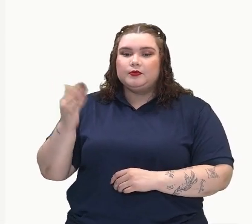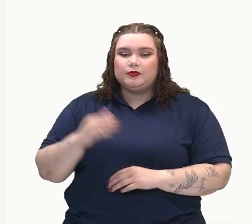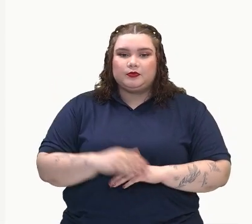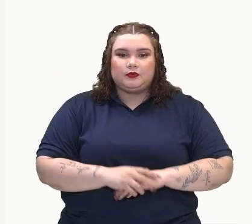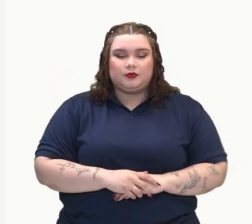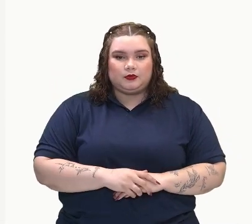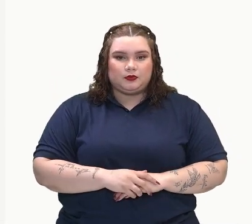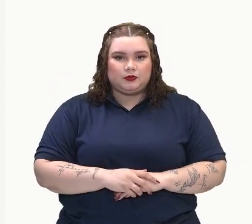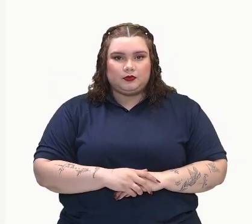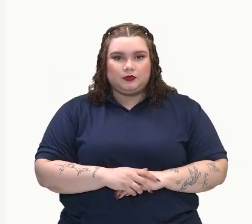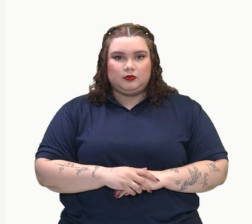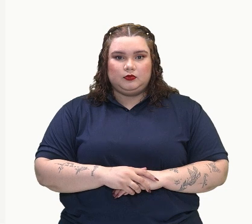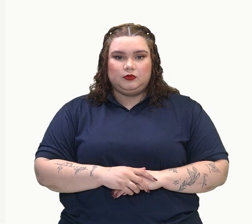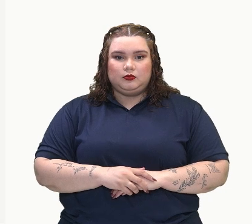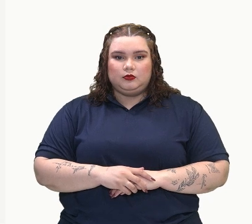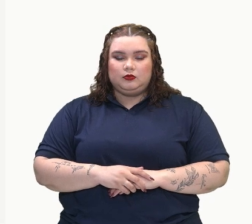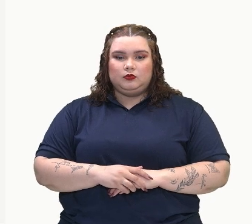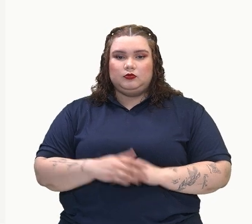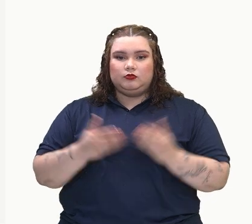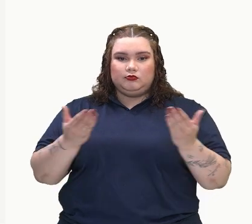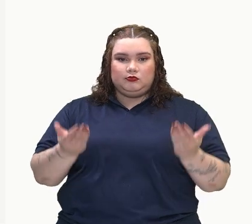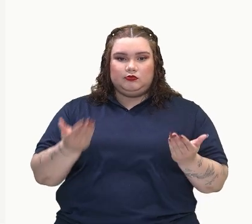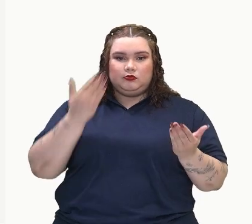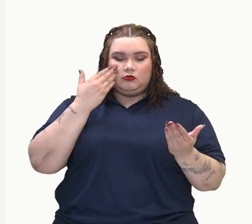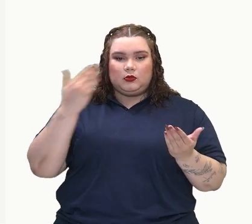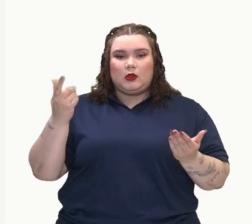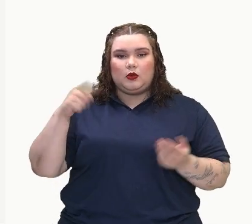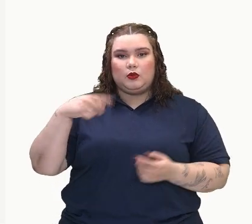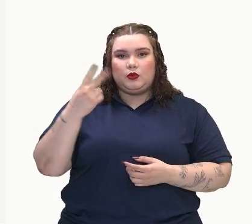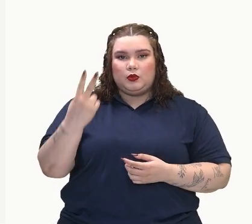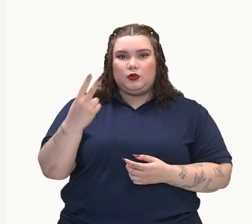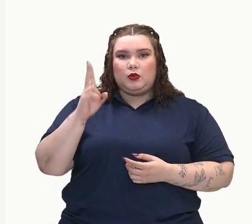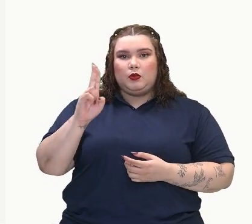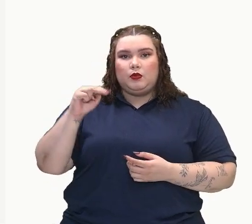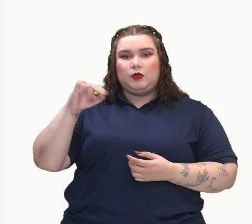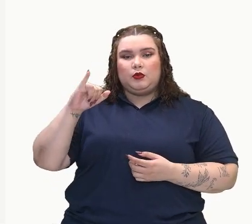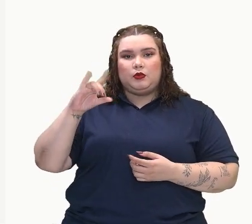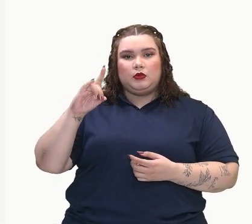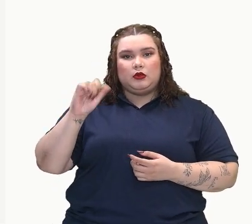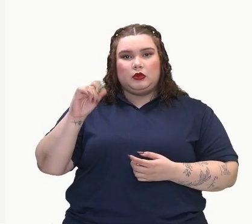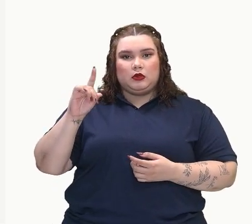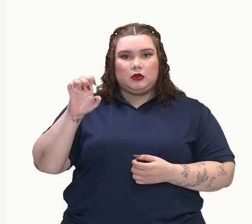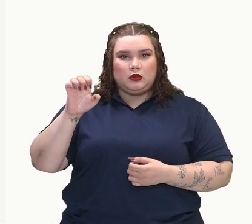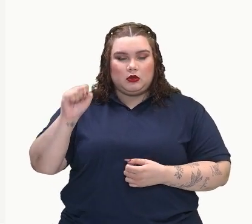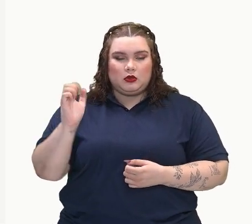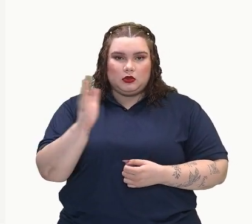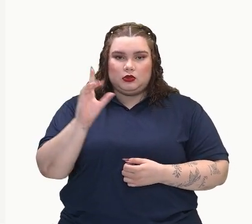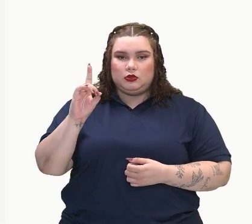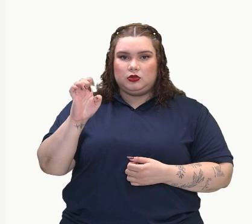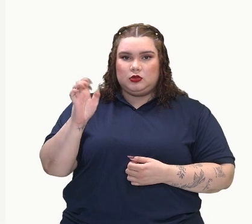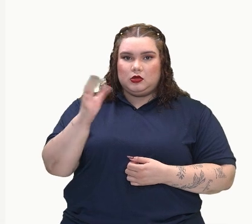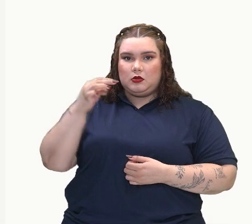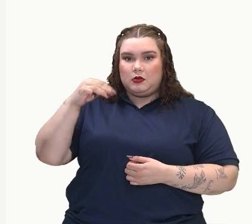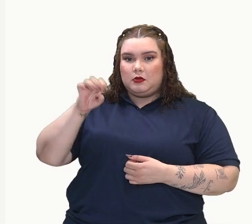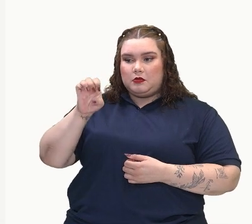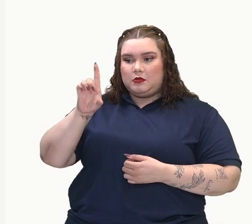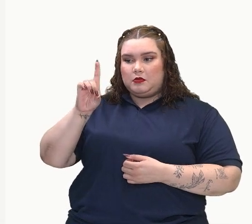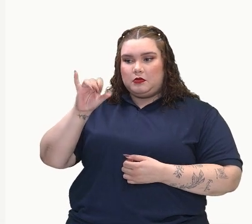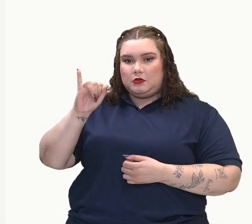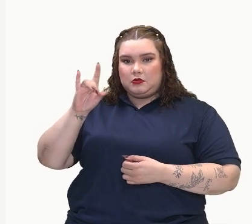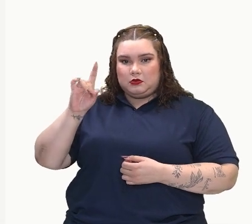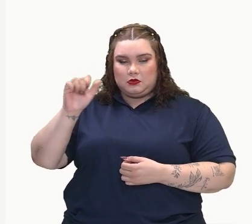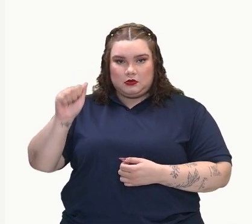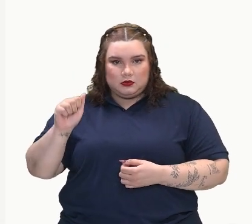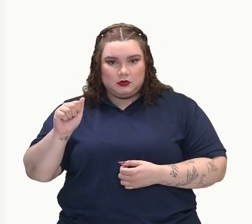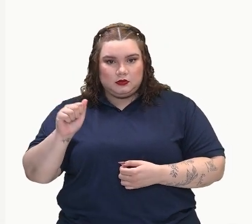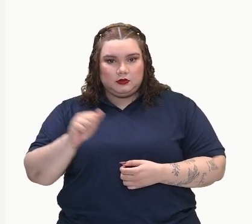C2 é igual a quanto? 2 unidades, né, de medida. Então,